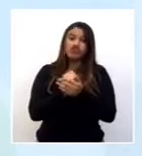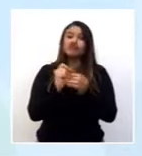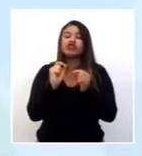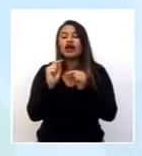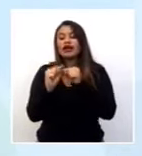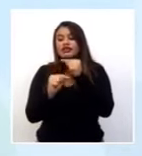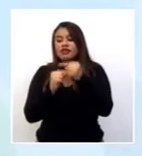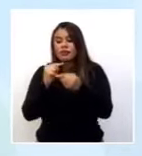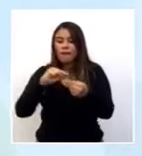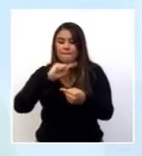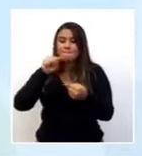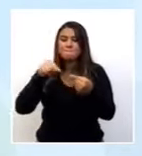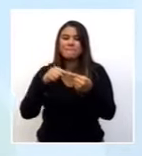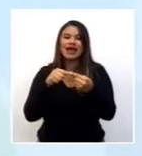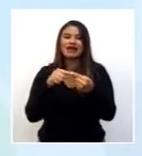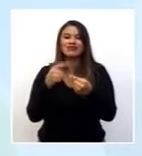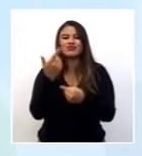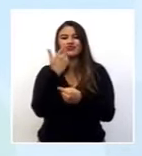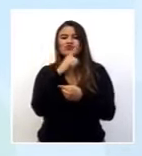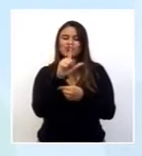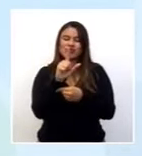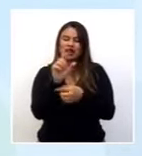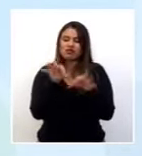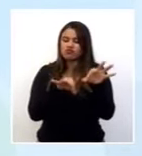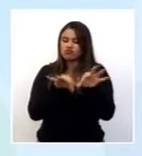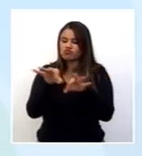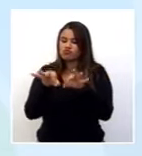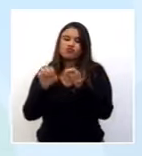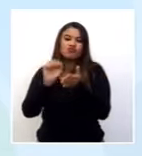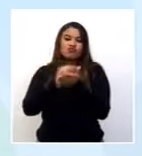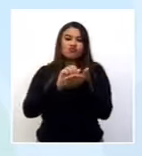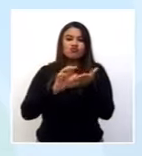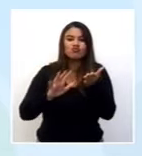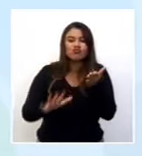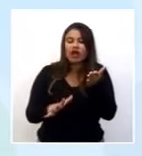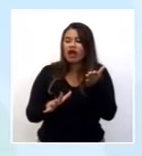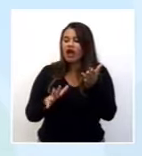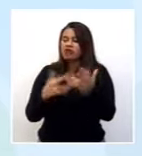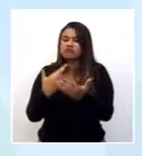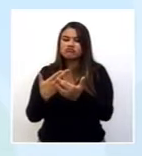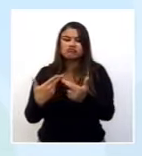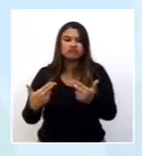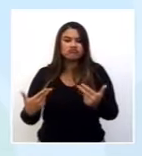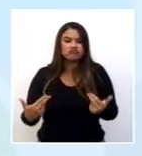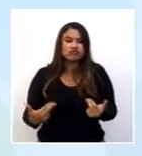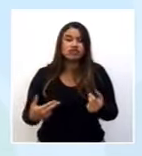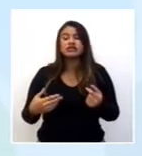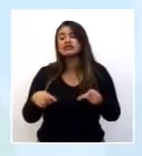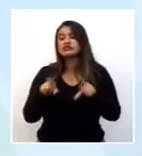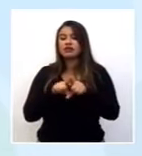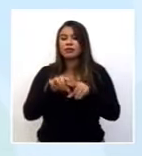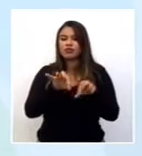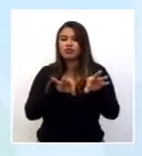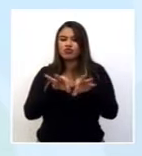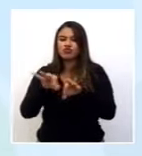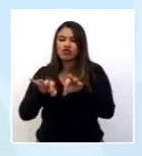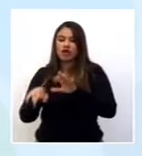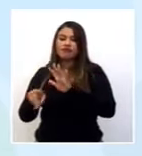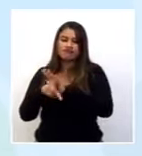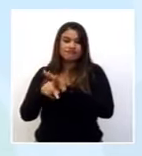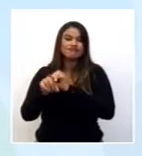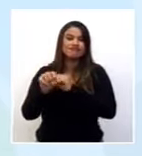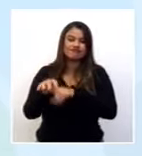resultados esperados, planejar atividades, sequências didáticas ou projetos de ensino com